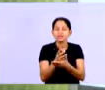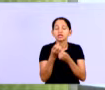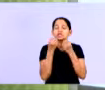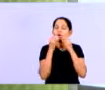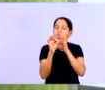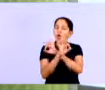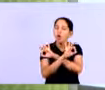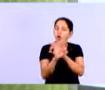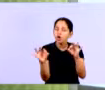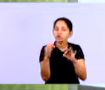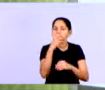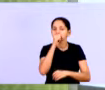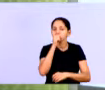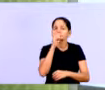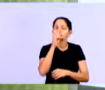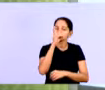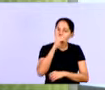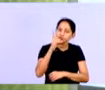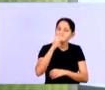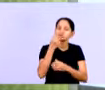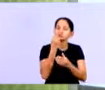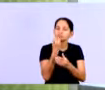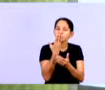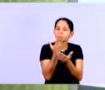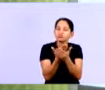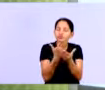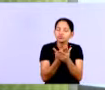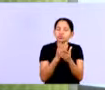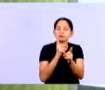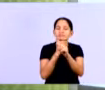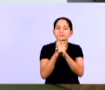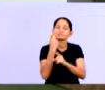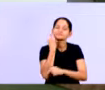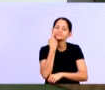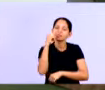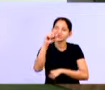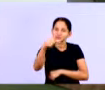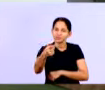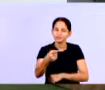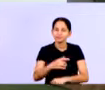muito obrigado. Excelente final de semana, bons estudos e até sexta-feira que vem. Obrigado.